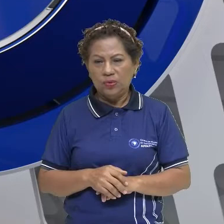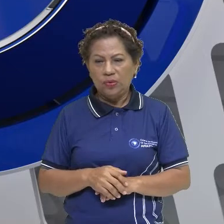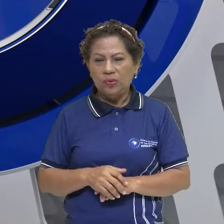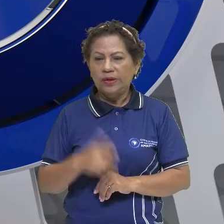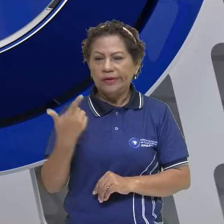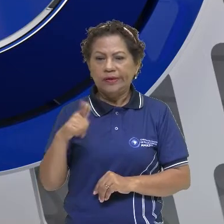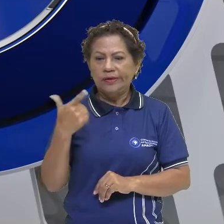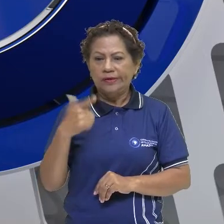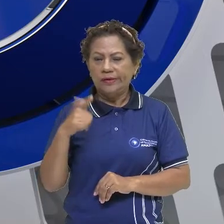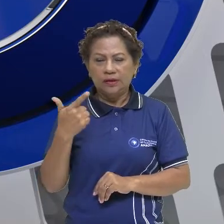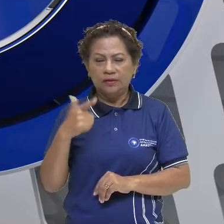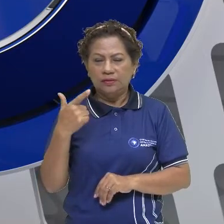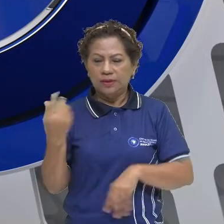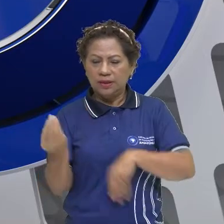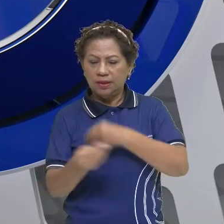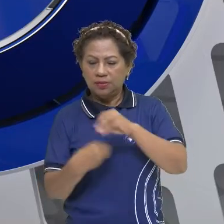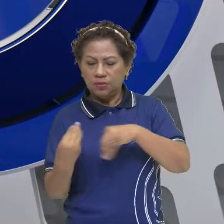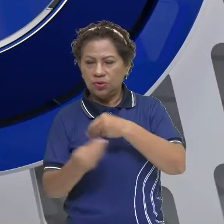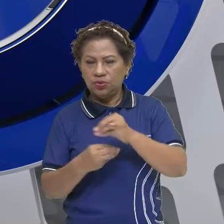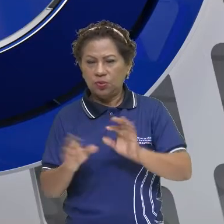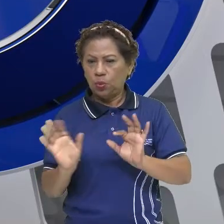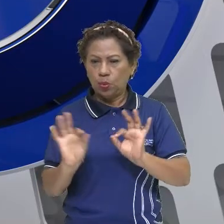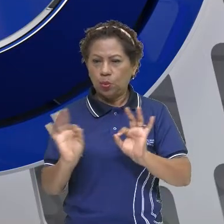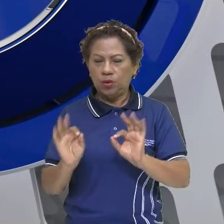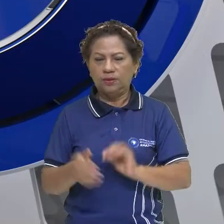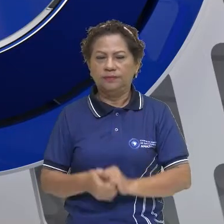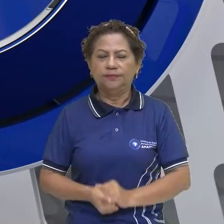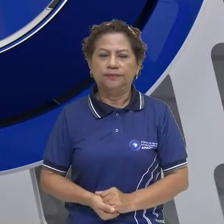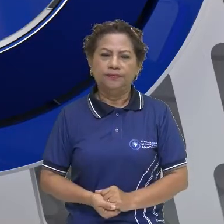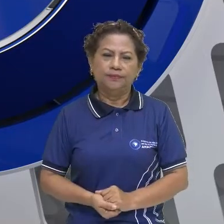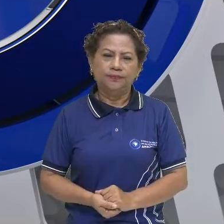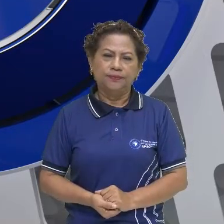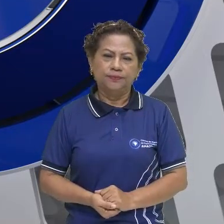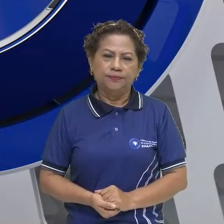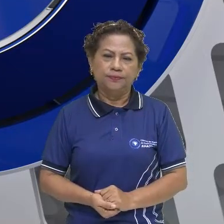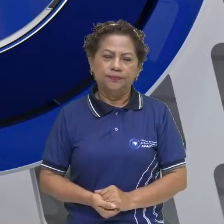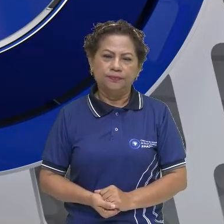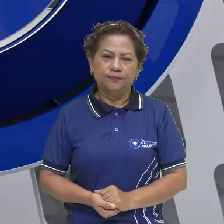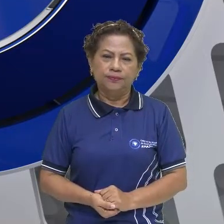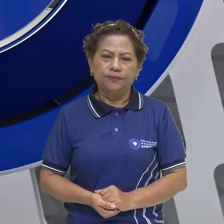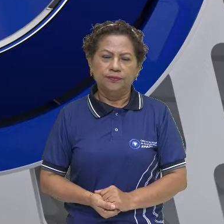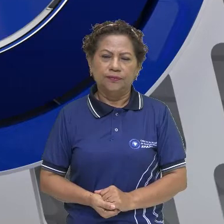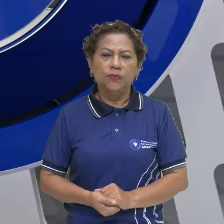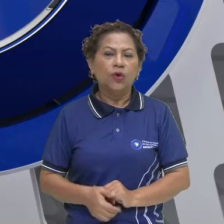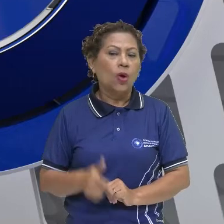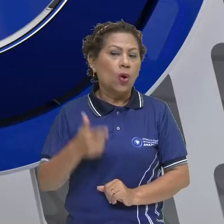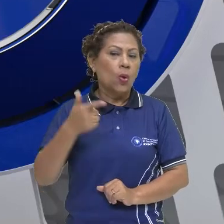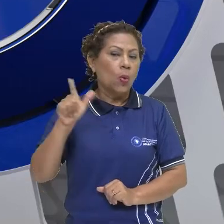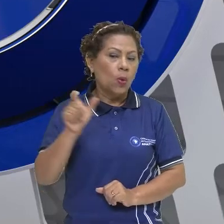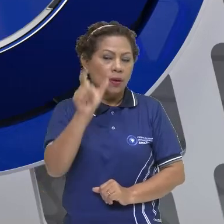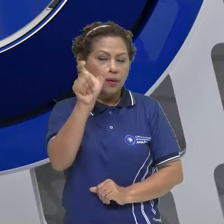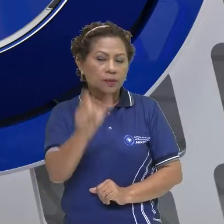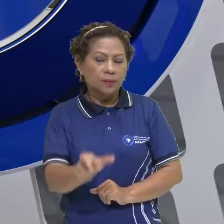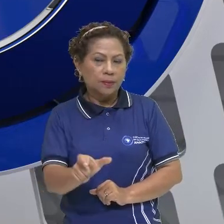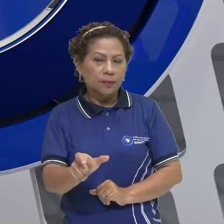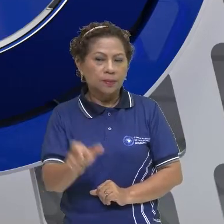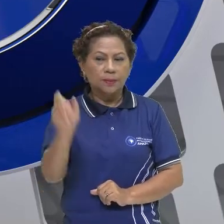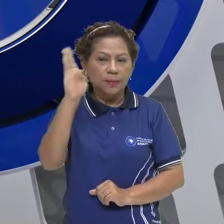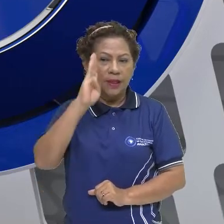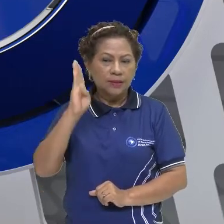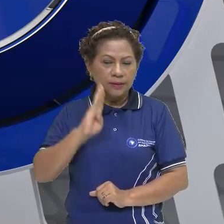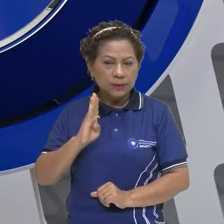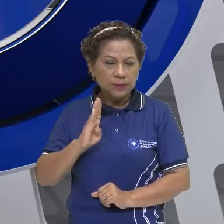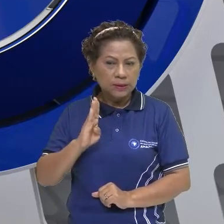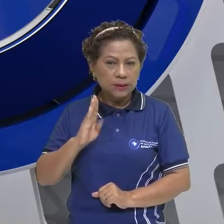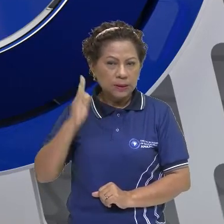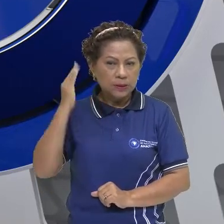né, essa gradação na obra. Vamos conversar agora sobre outro artista brasileiro, muito conhecido. Inclusive,